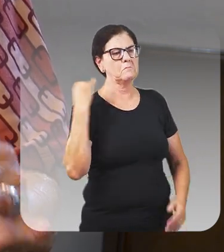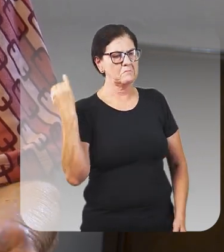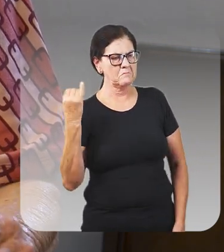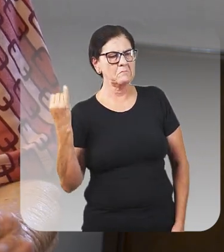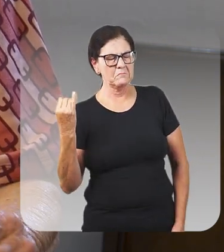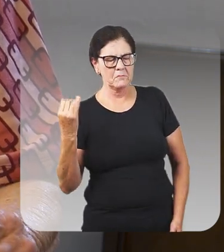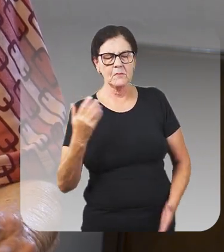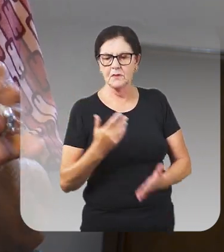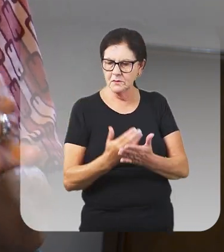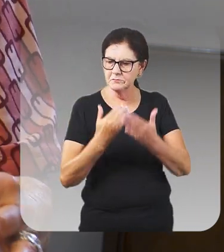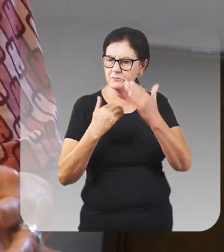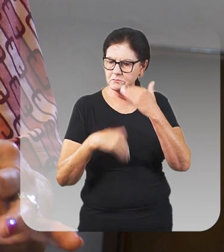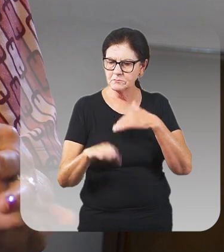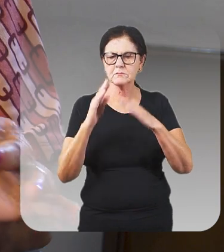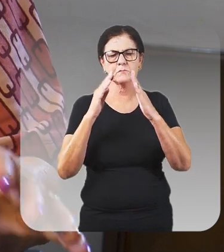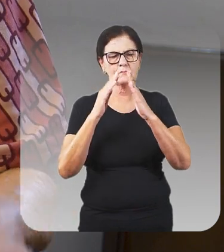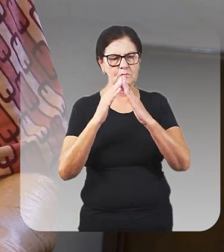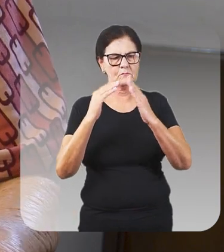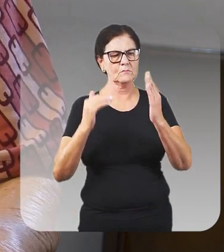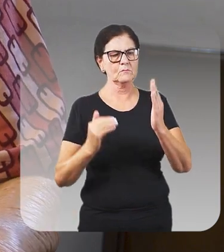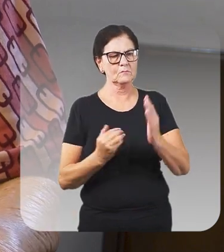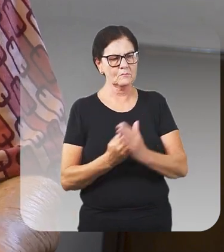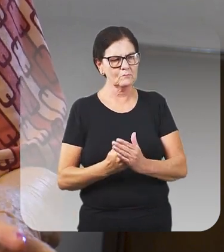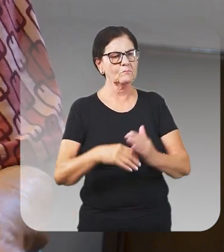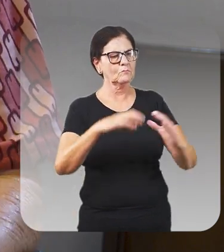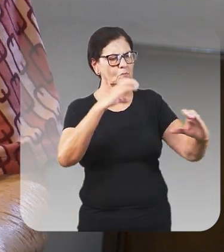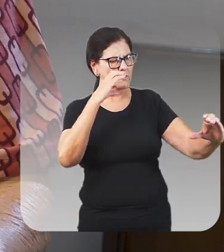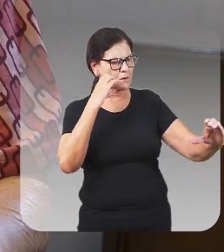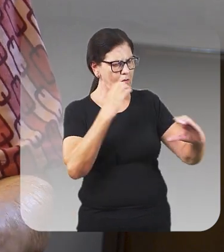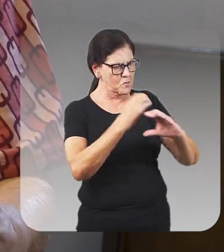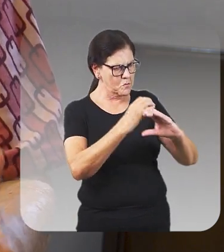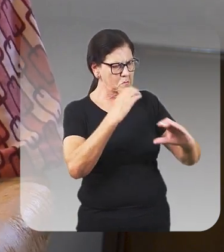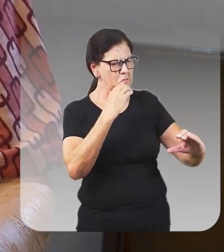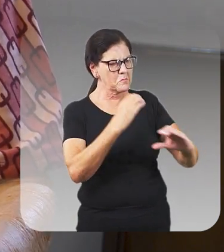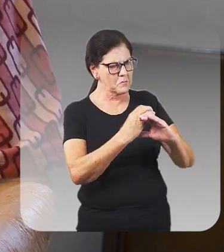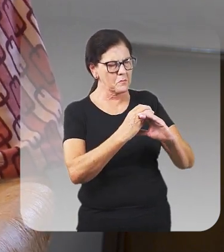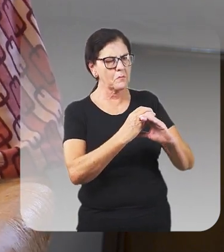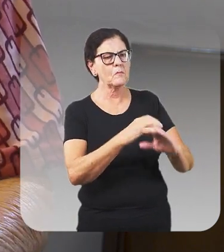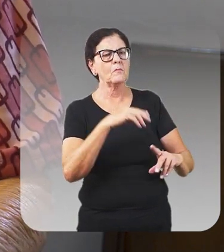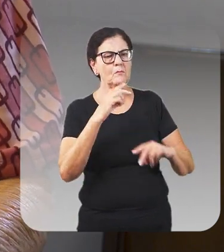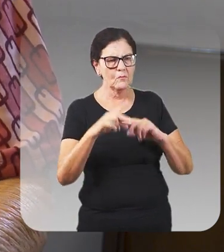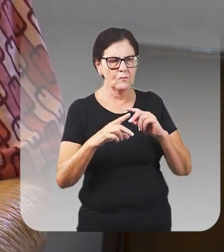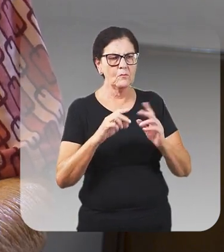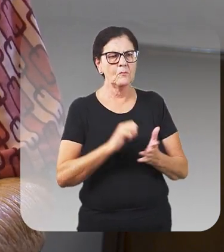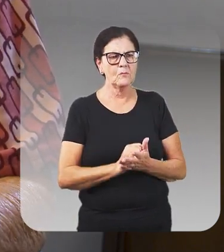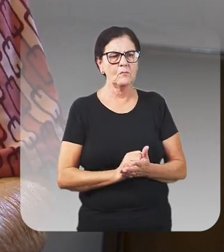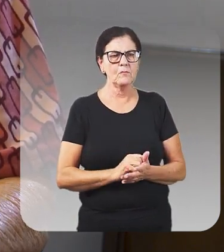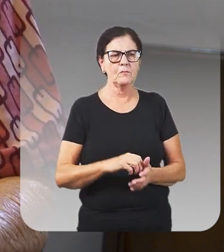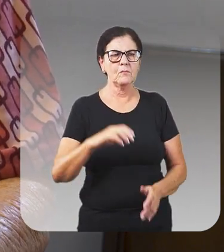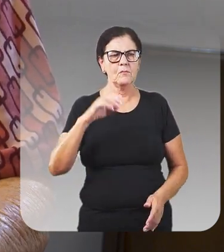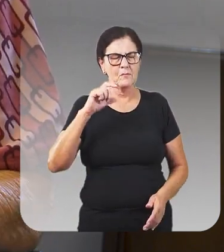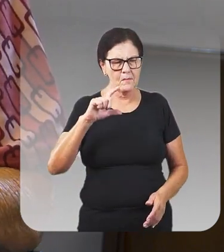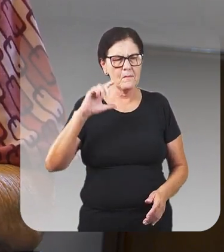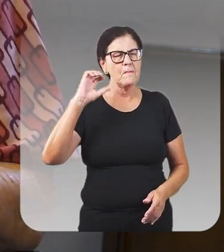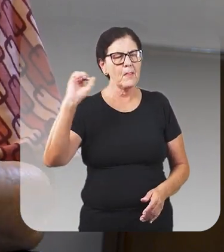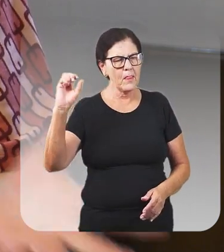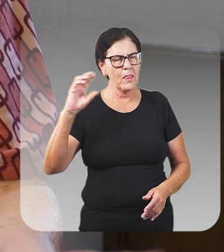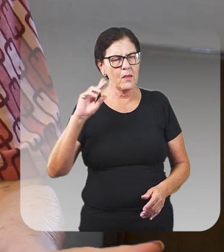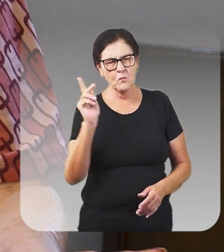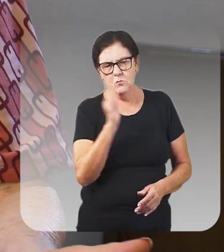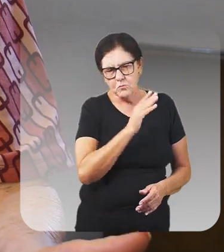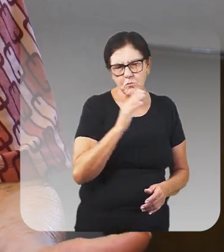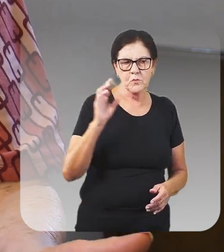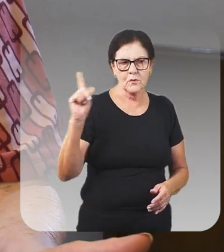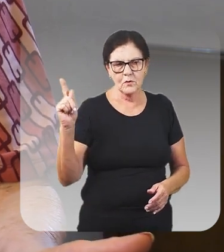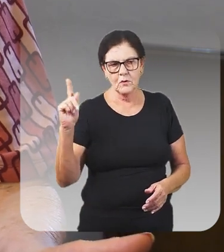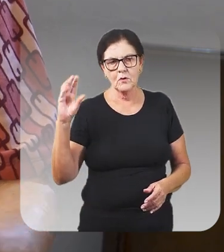importância dessa arquitetura em Leme, inspirada num arquiteto de